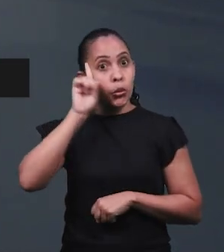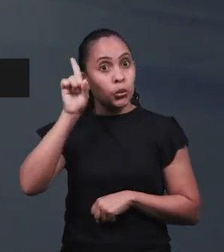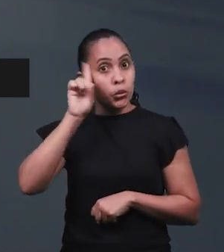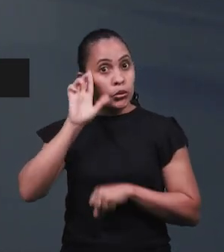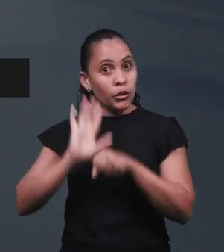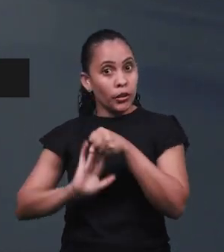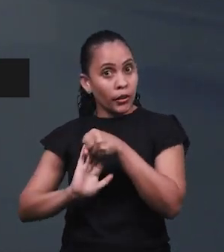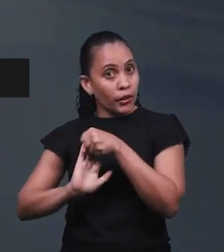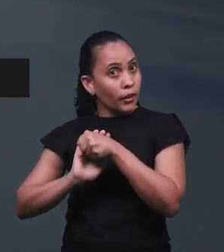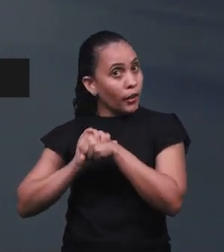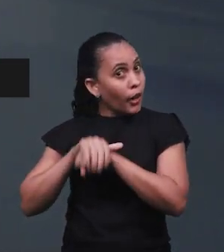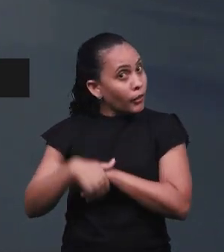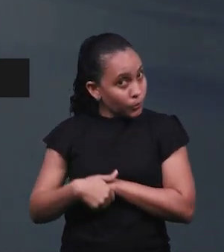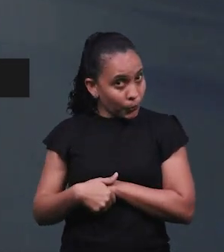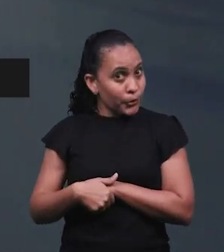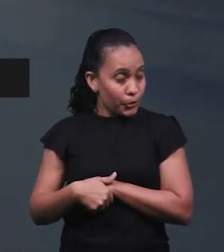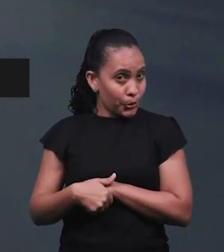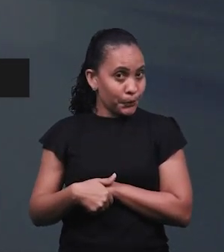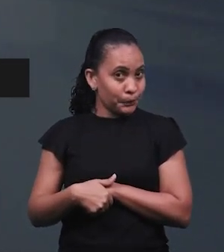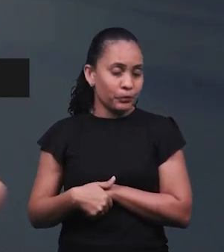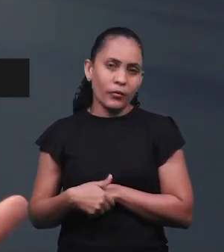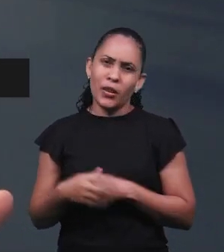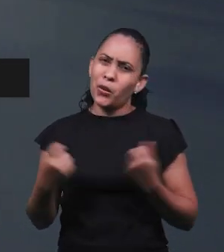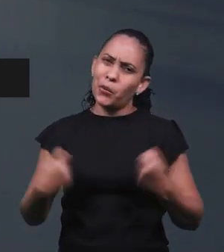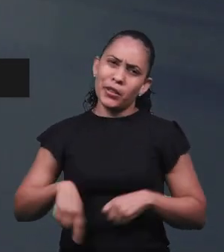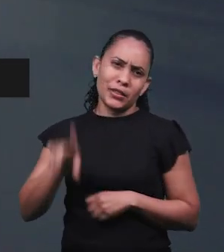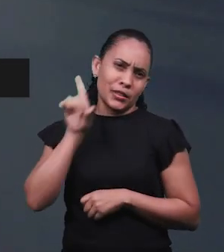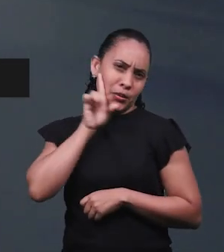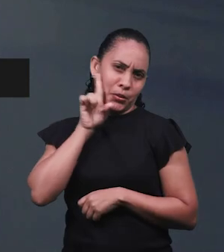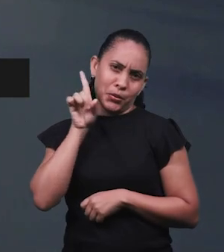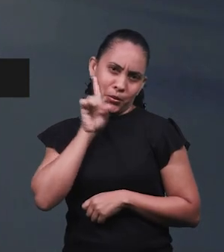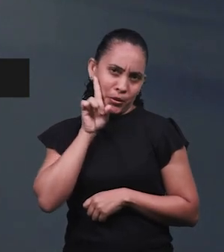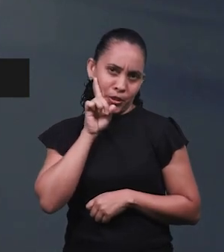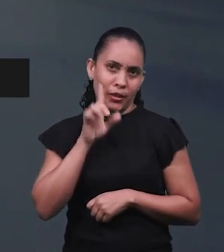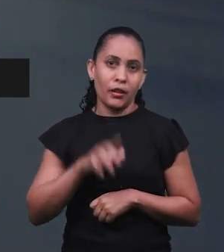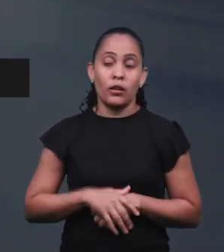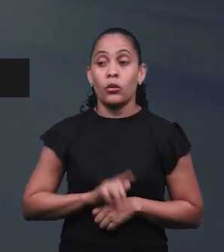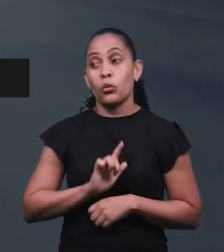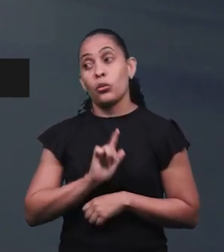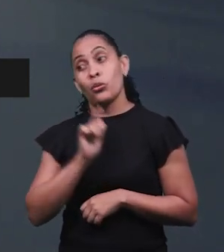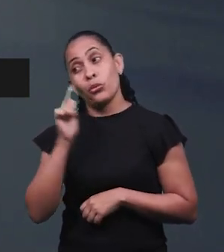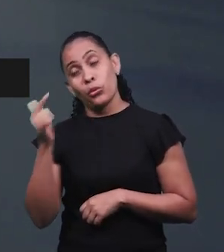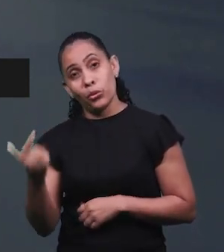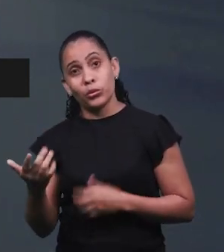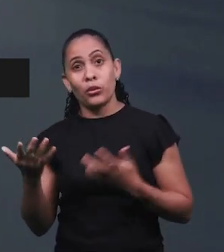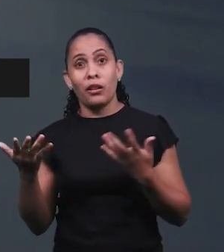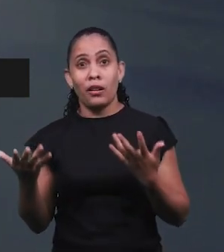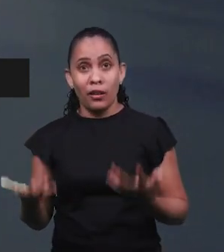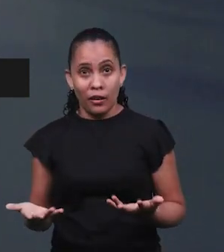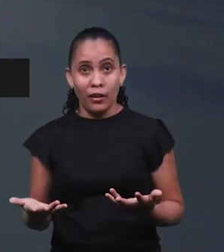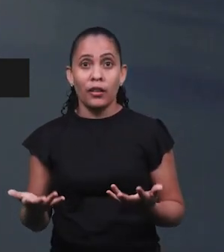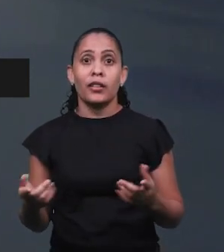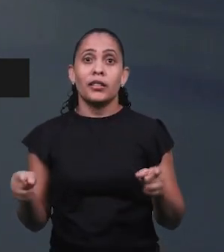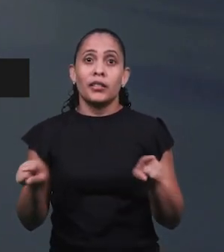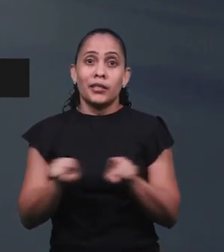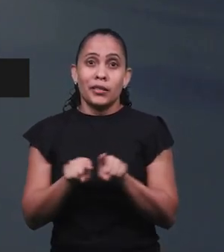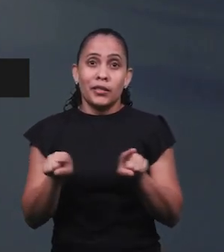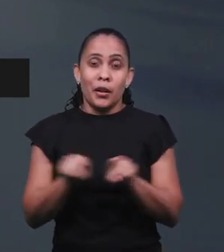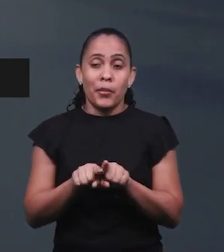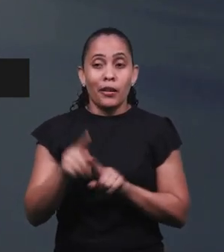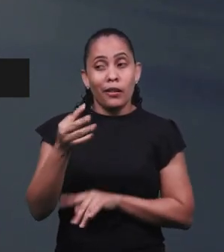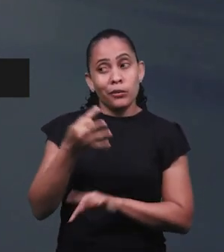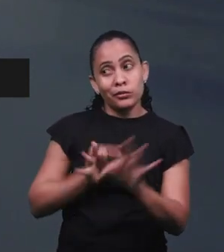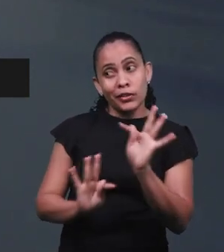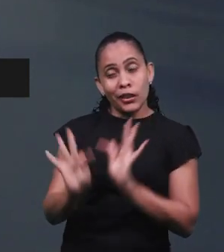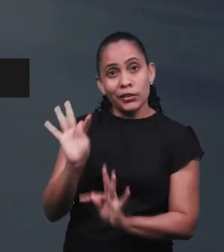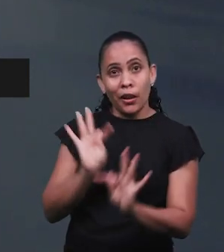Alguns pacientes não necessitam de todos os dias. E o transplante renal, para quem tem indicação, porque também, pastor Wallace, é um